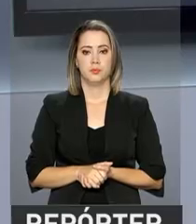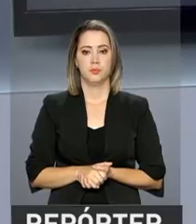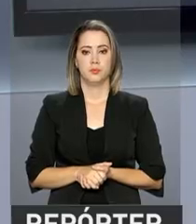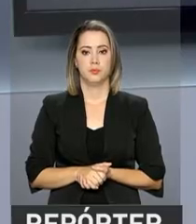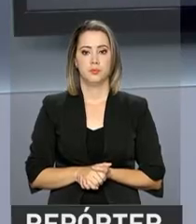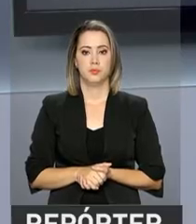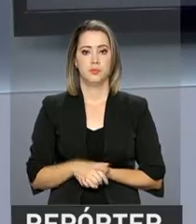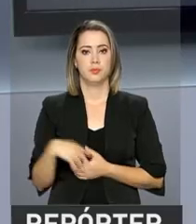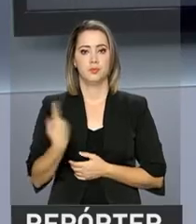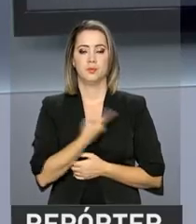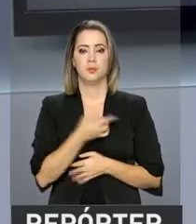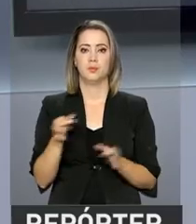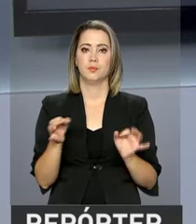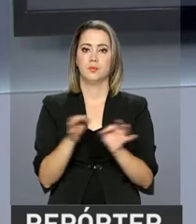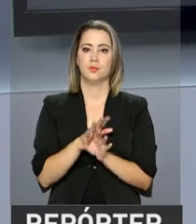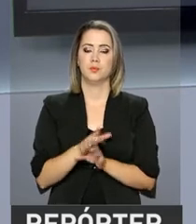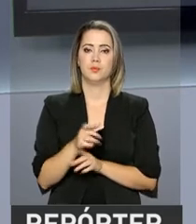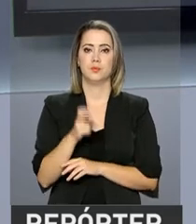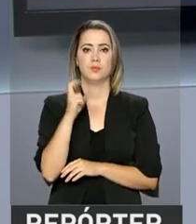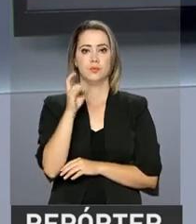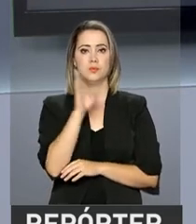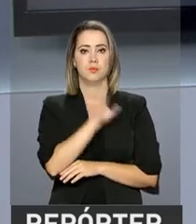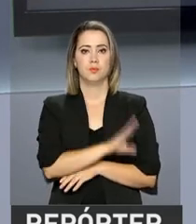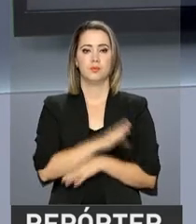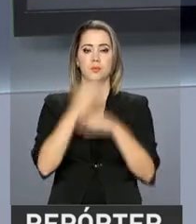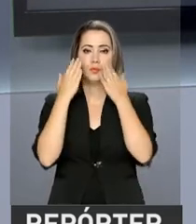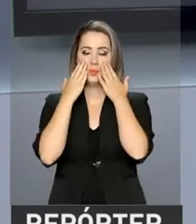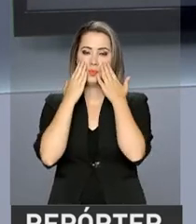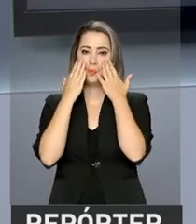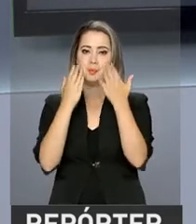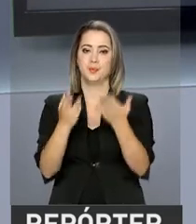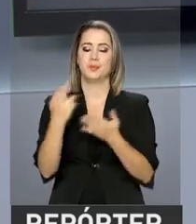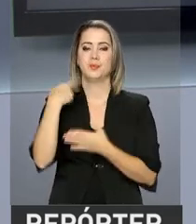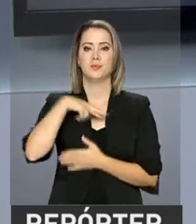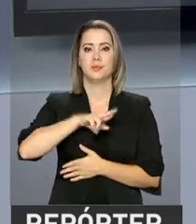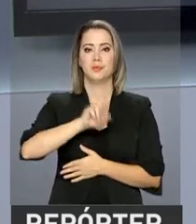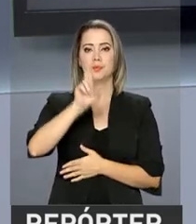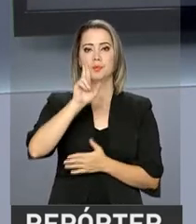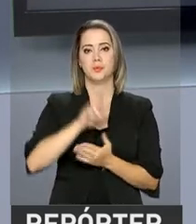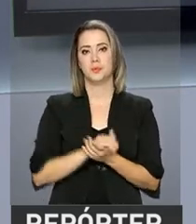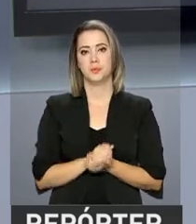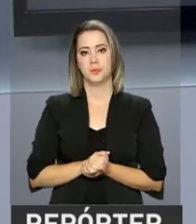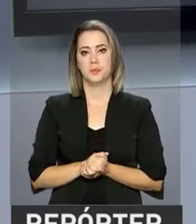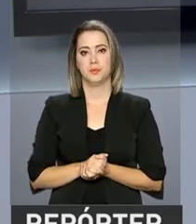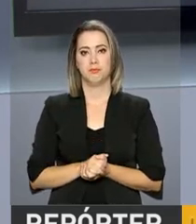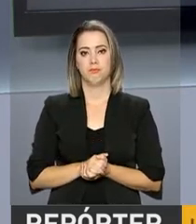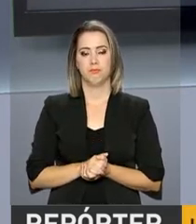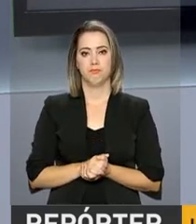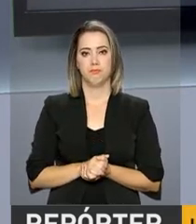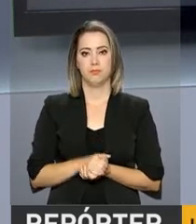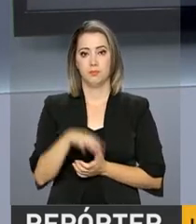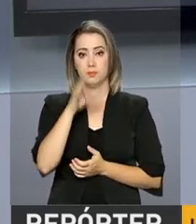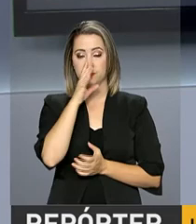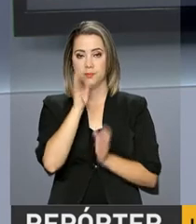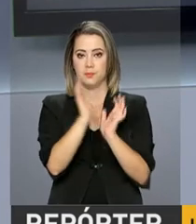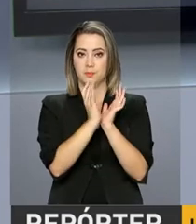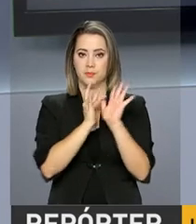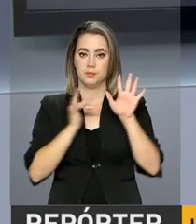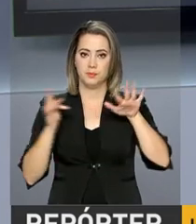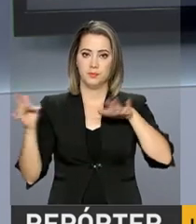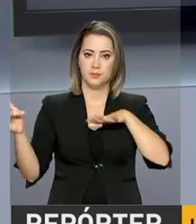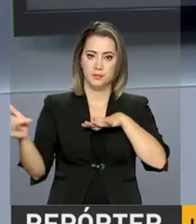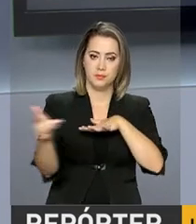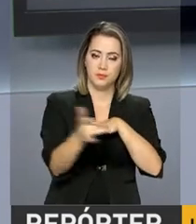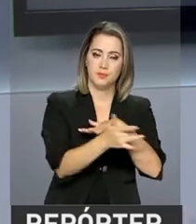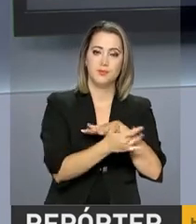nós ficamos por aqui e voltaremos às cinco da tarde na próxima edição do repórter nbr você pode acompanhar também as